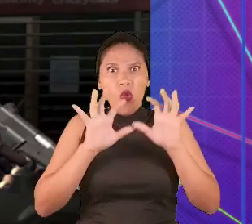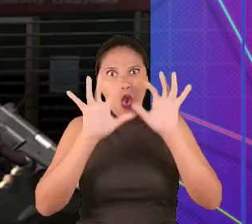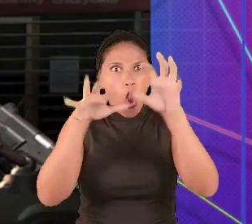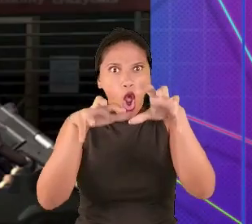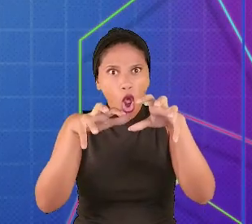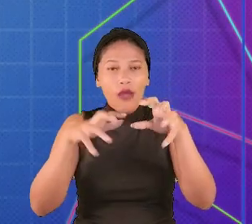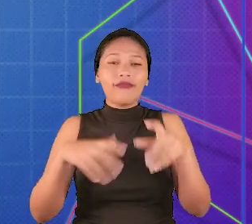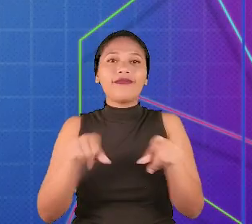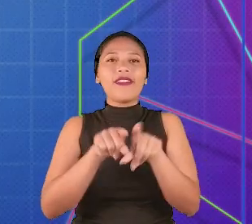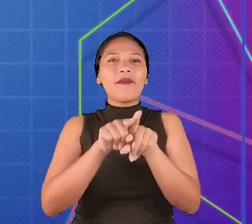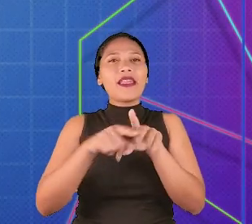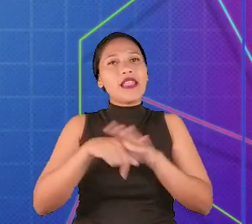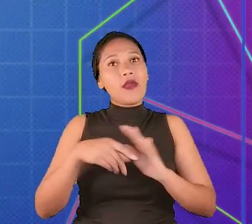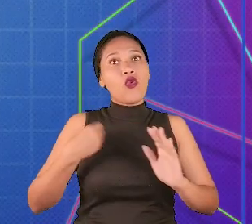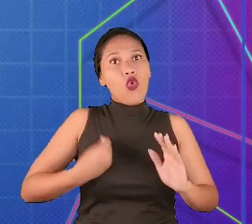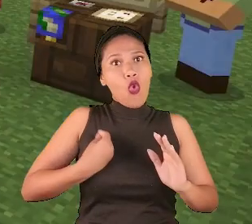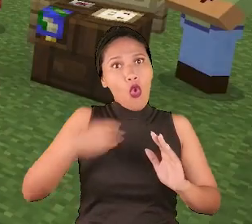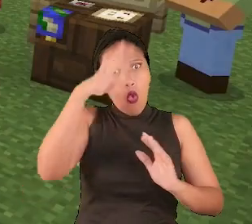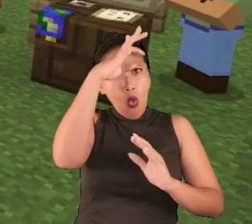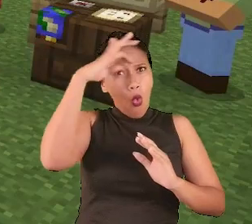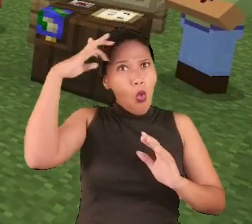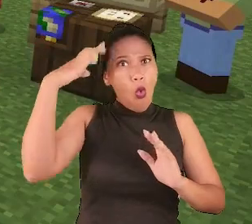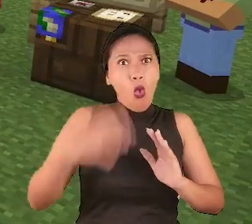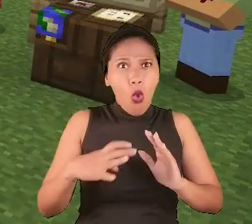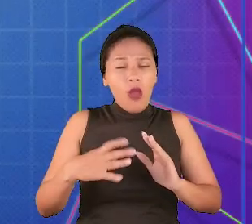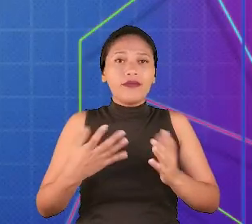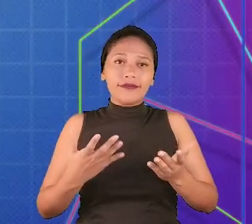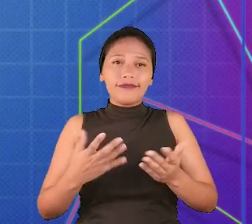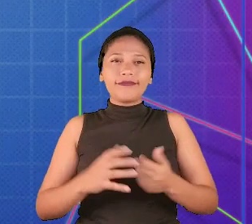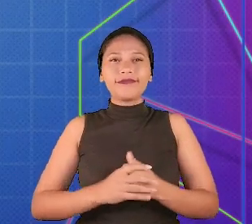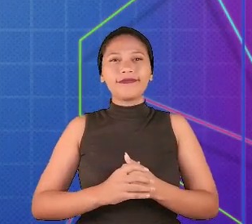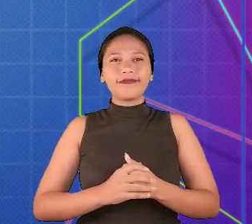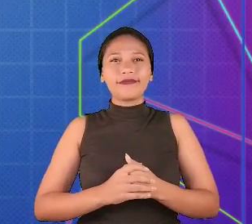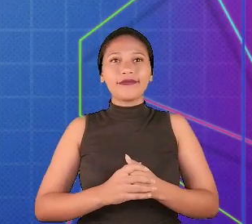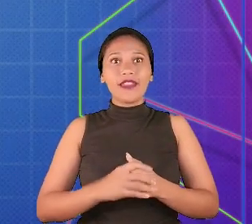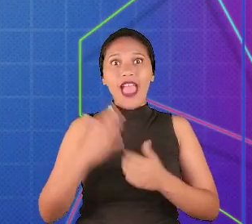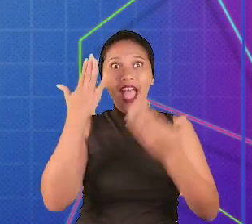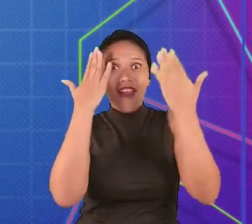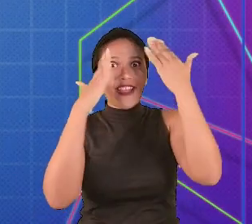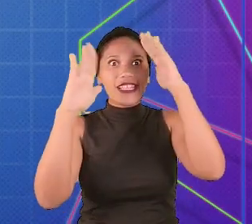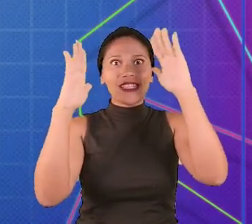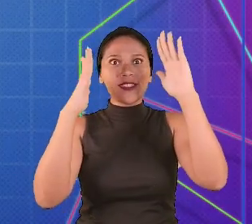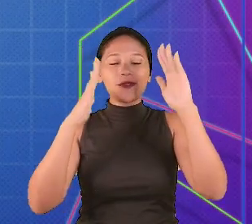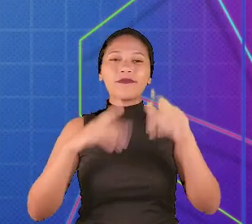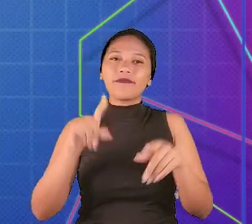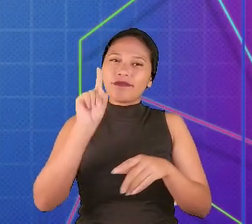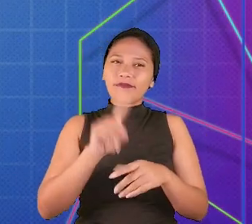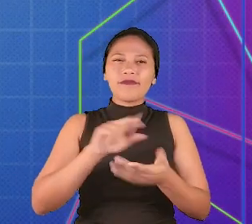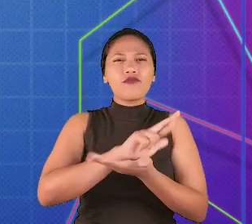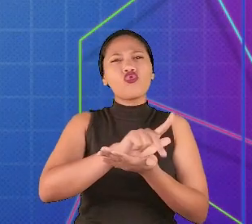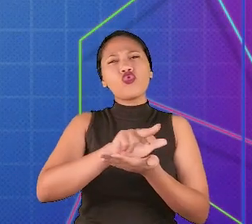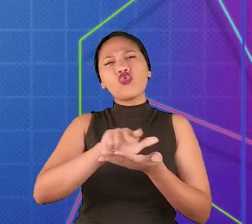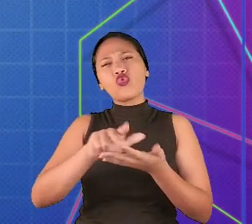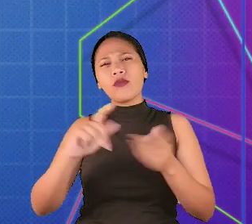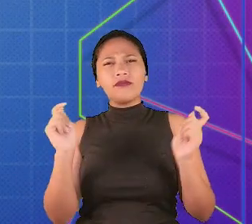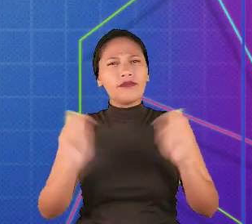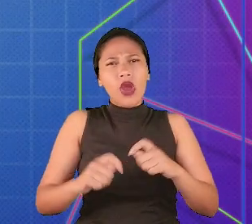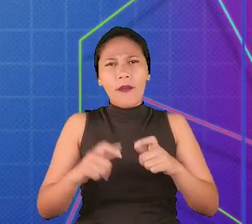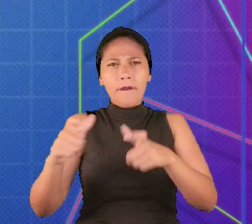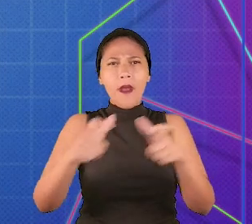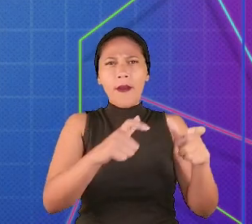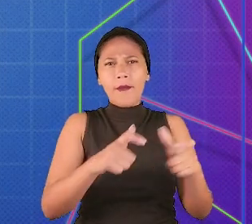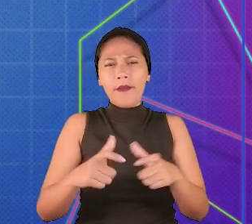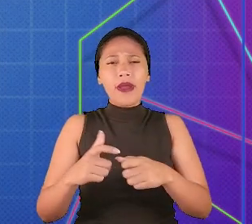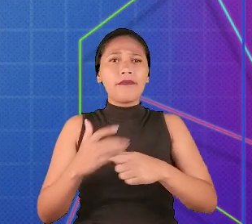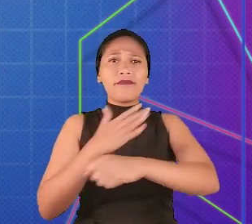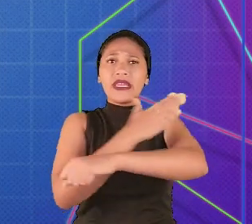como Resident Evil, e sobrevivência, como Minecraft e Among Us. Aventura. Aqui são inúmeras as possibilidades de